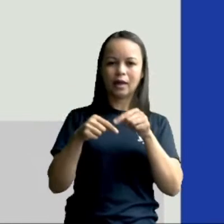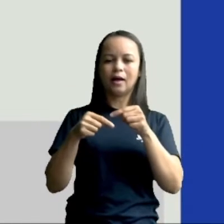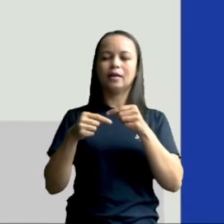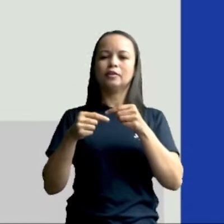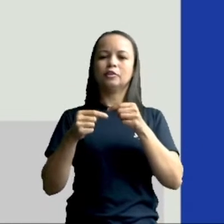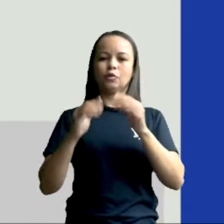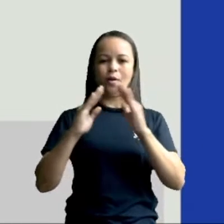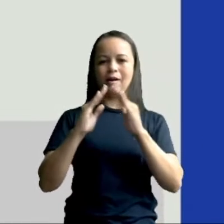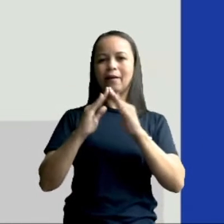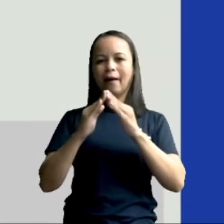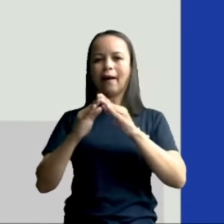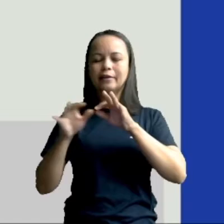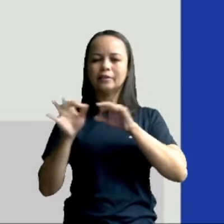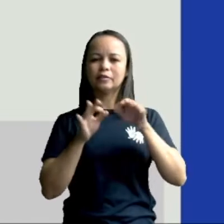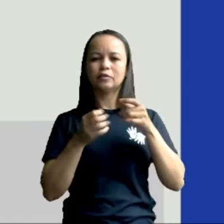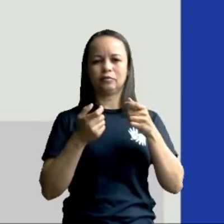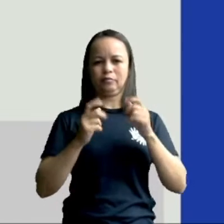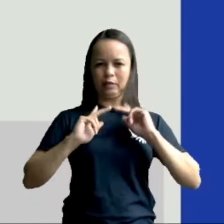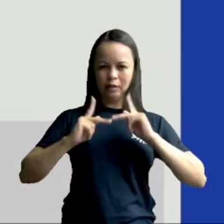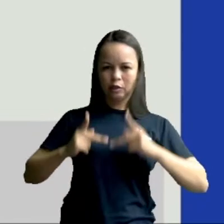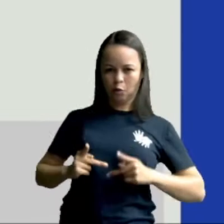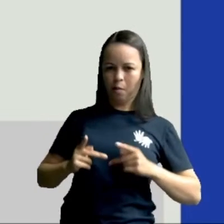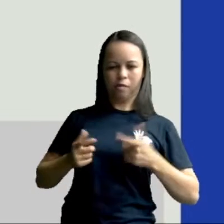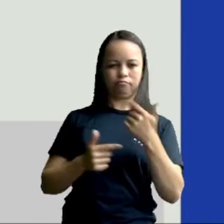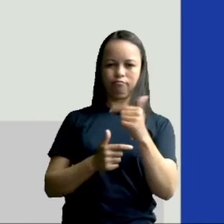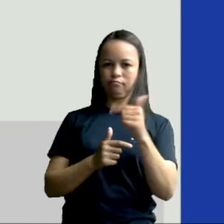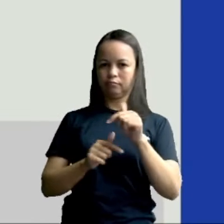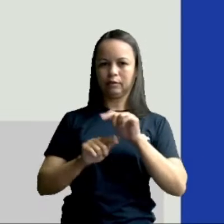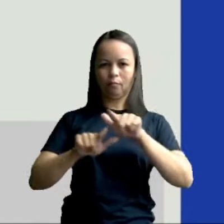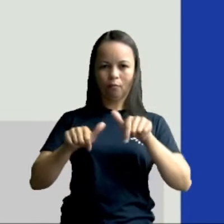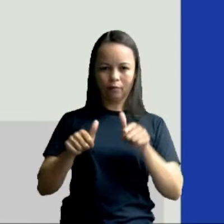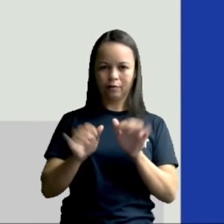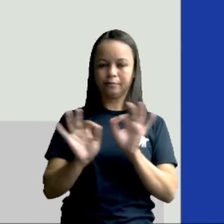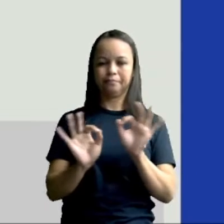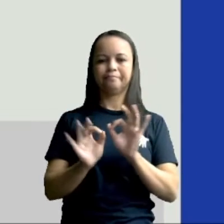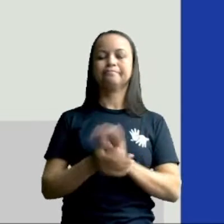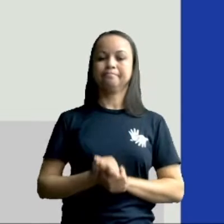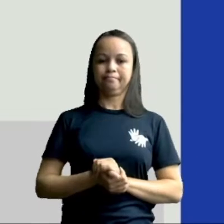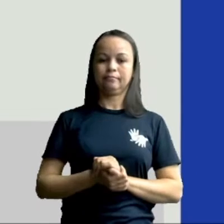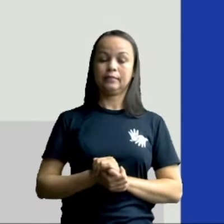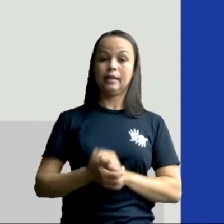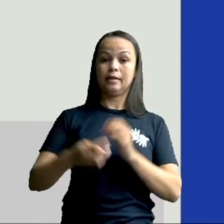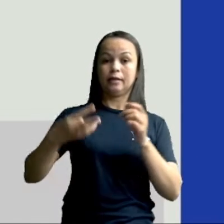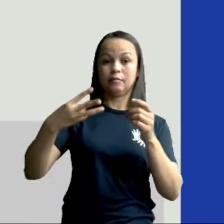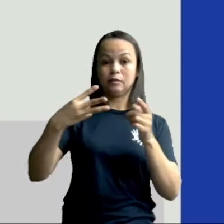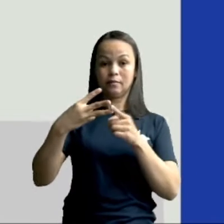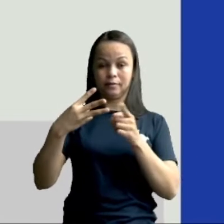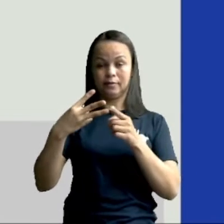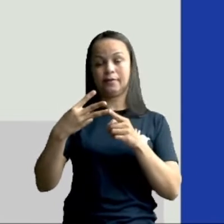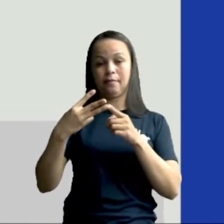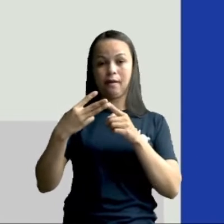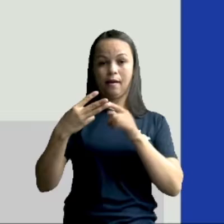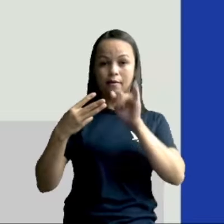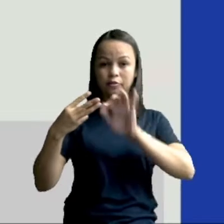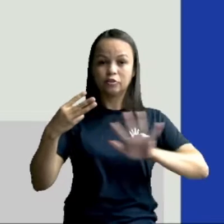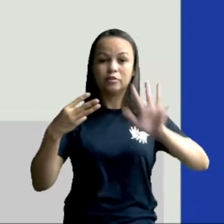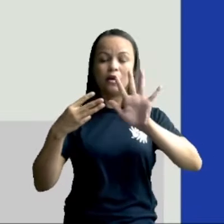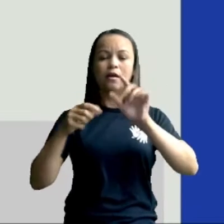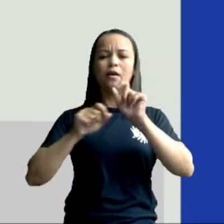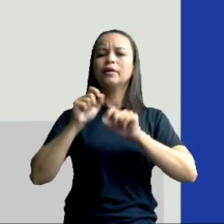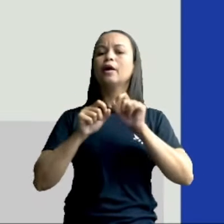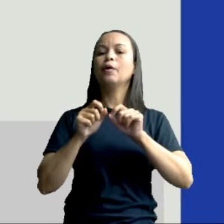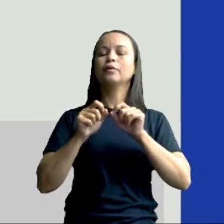móveis, tudinho. Não tem seres humanos ali, nenhuma dessas, né? E temos também a terceira imagem, né? Que é